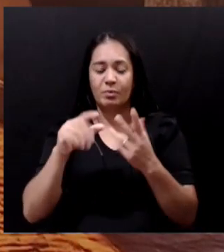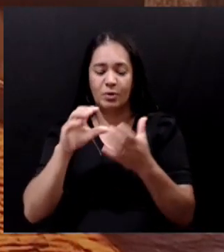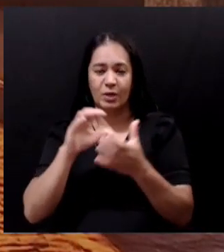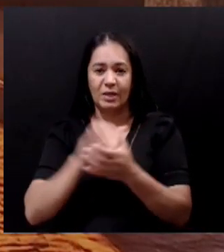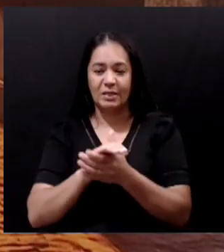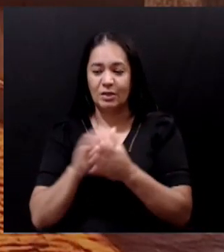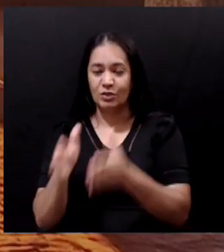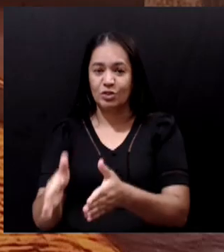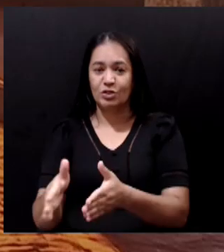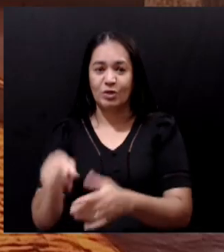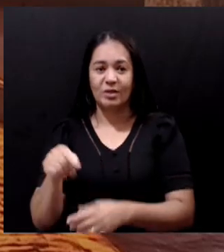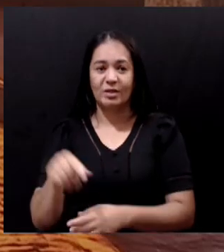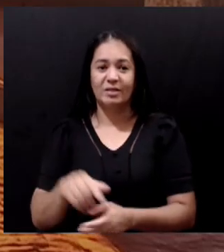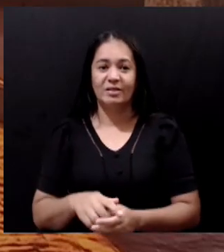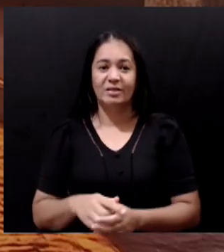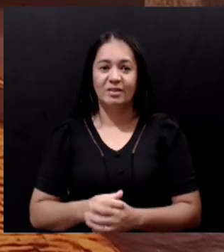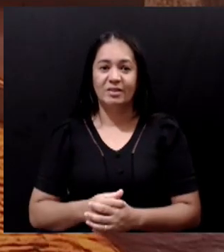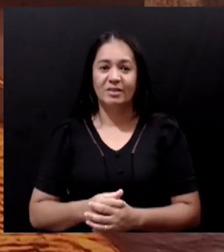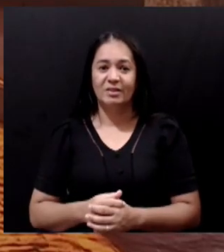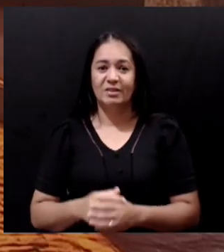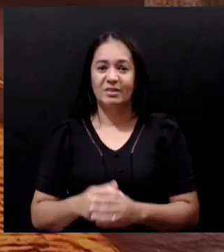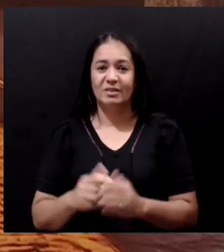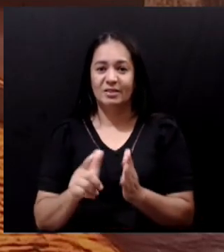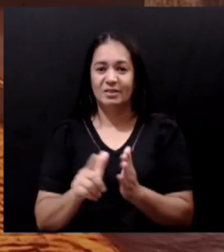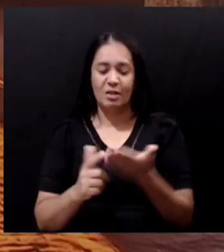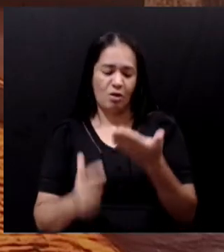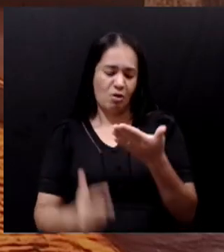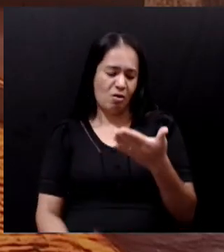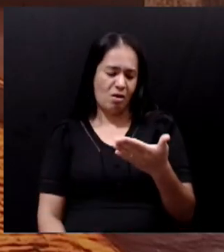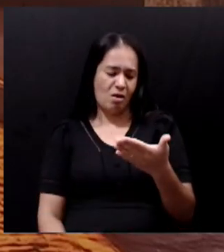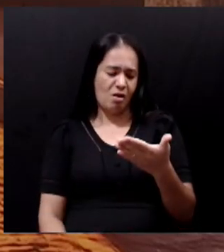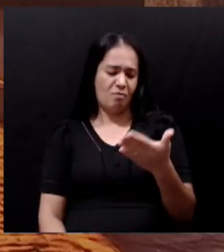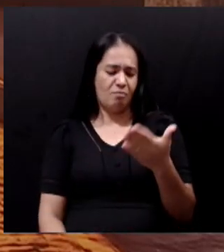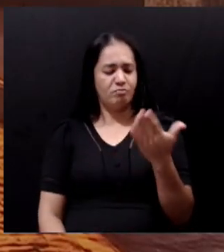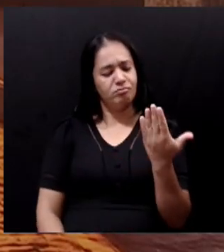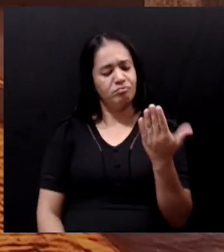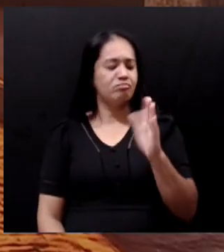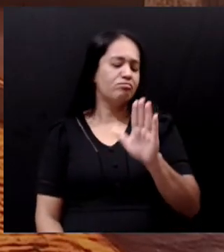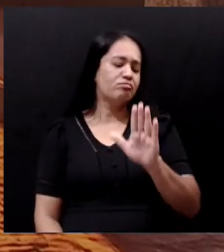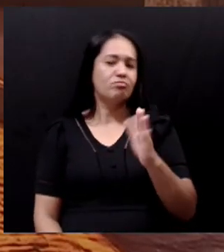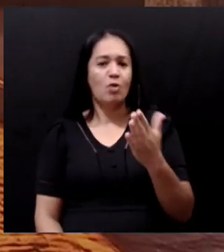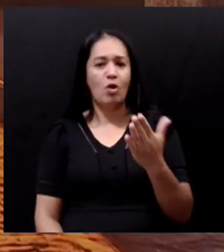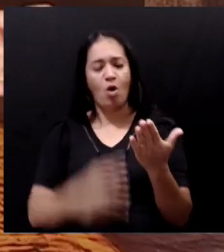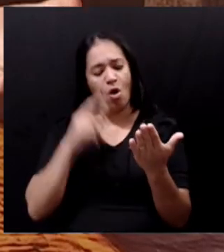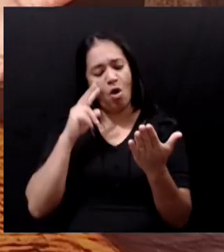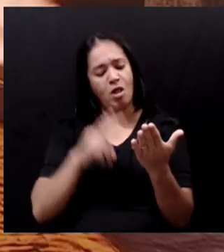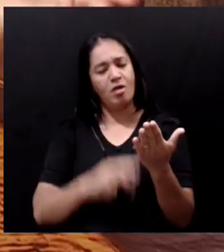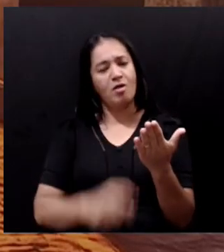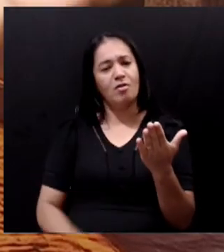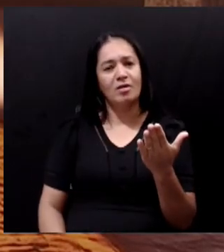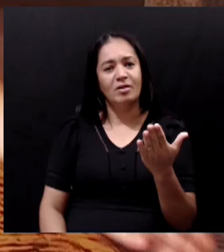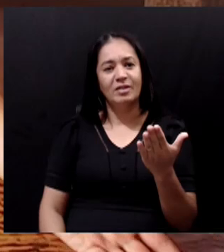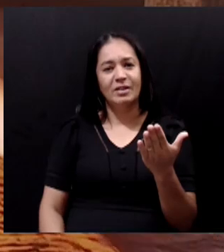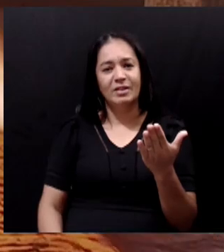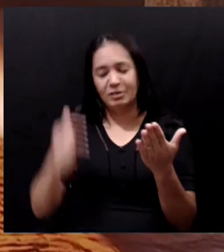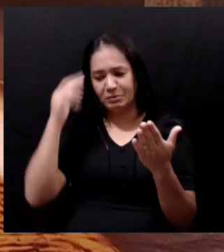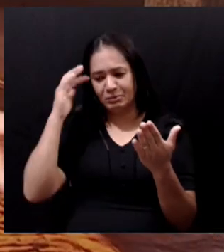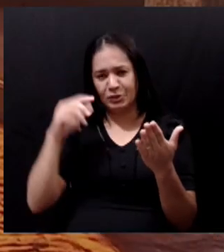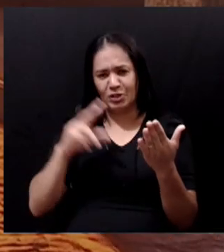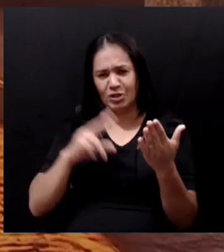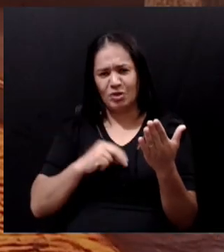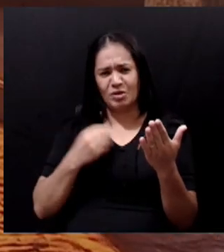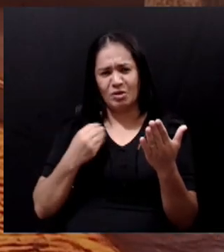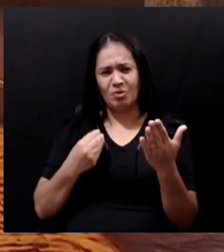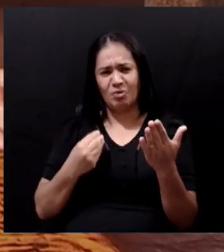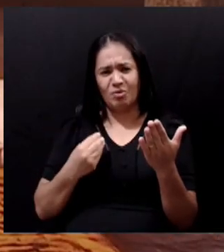aí eu olhava aquele cardápio pequenininho assim, olhava de um lado, do outro, né? Eu imaginei, né? Ela falou assim, nossa, esse bar que